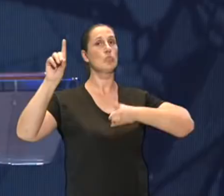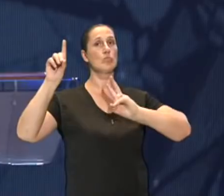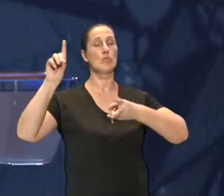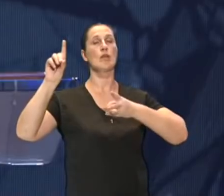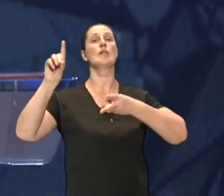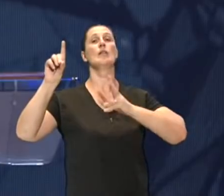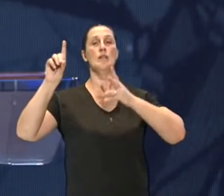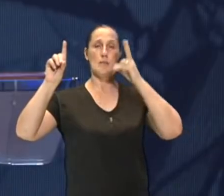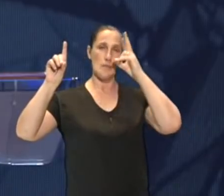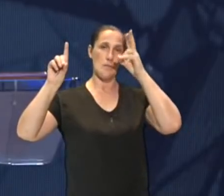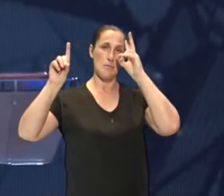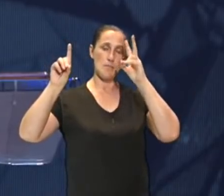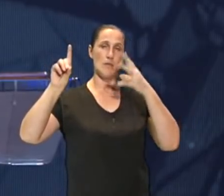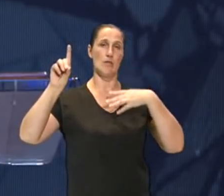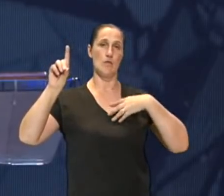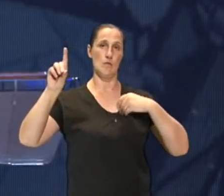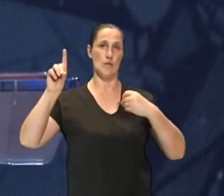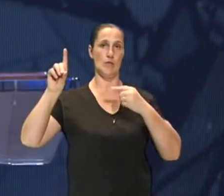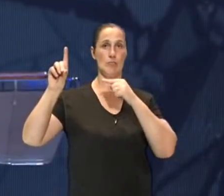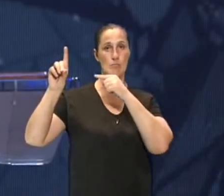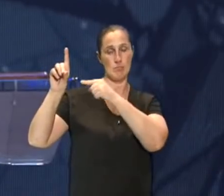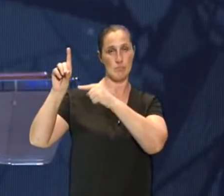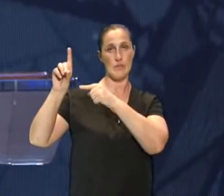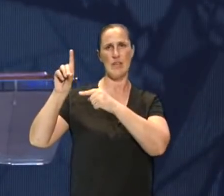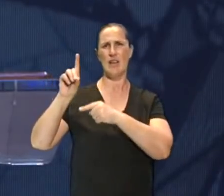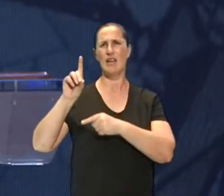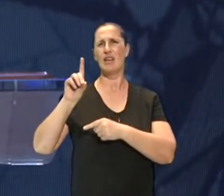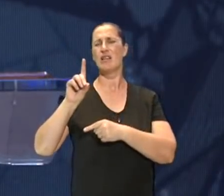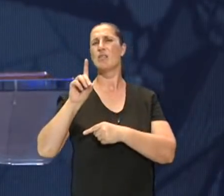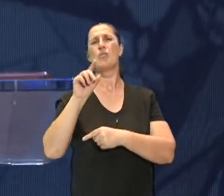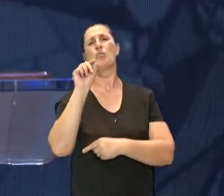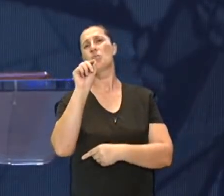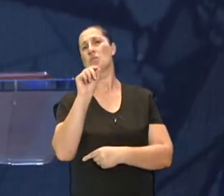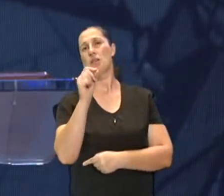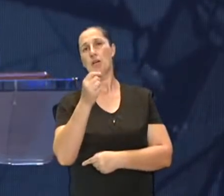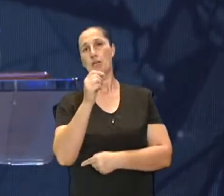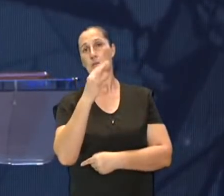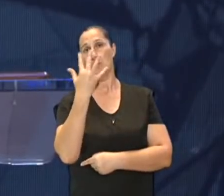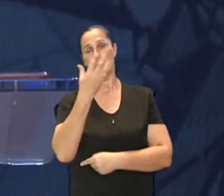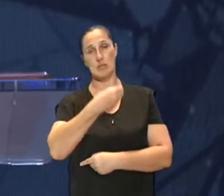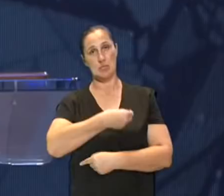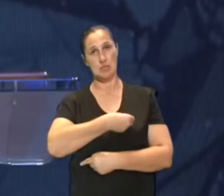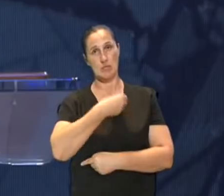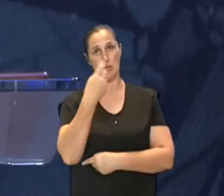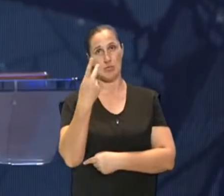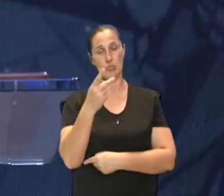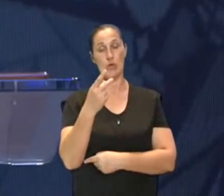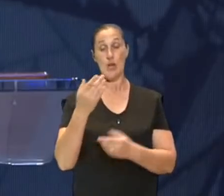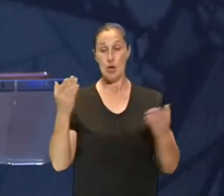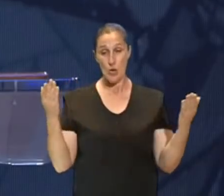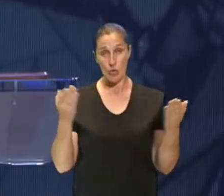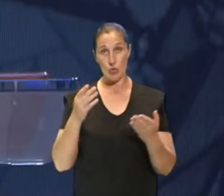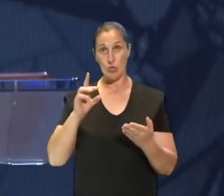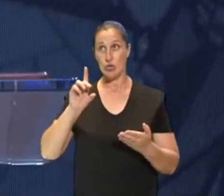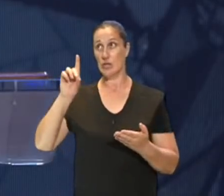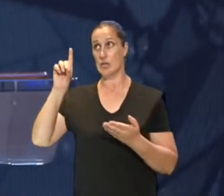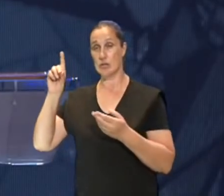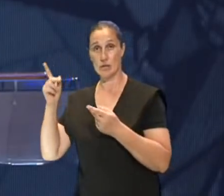seus filhos. Não importa o que esteja acontecendo na sua vida, hoje o Senhor te